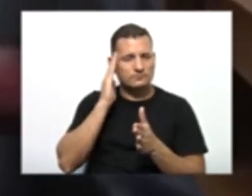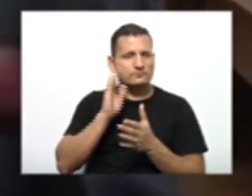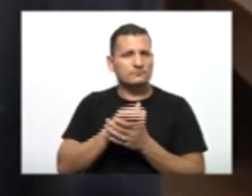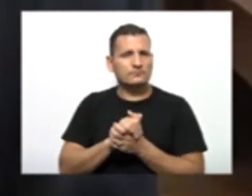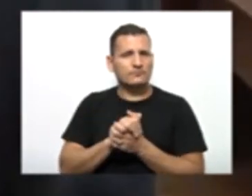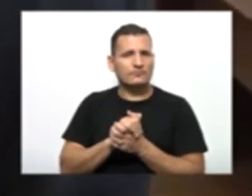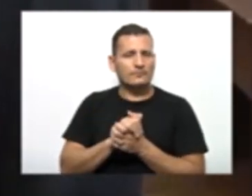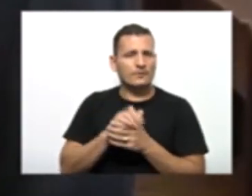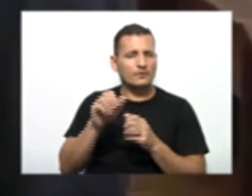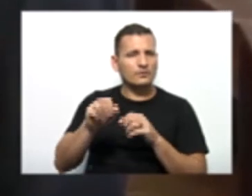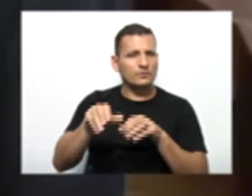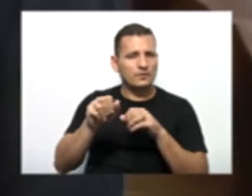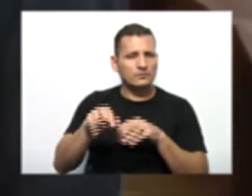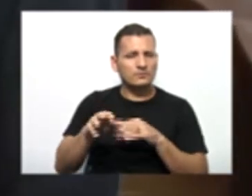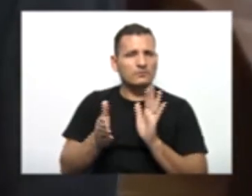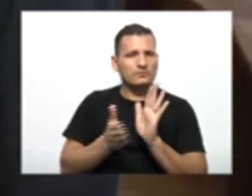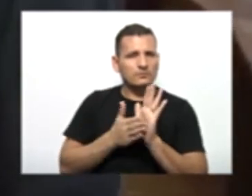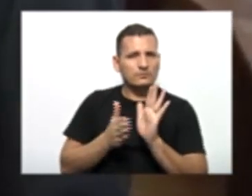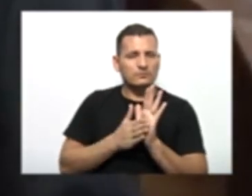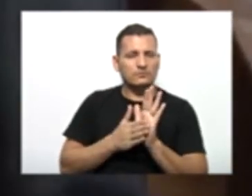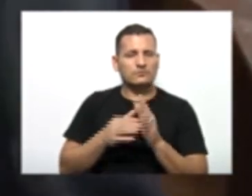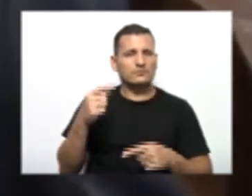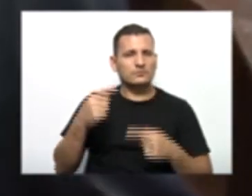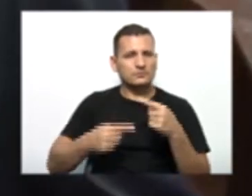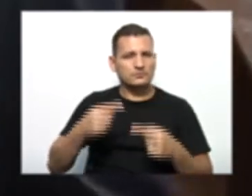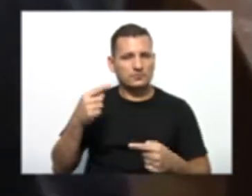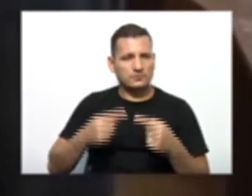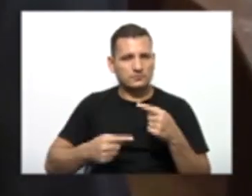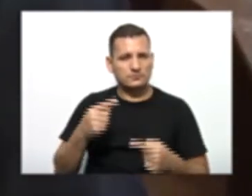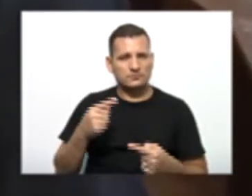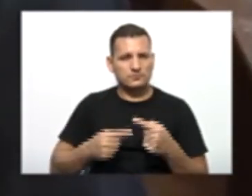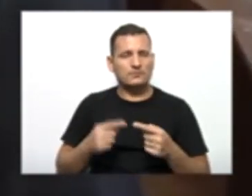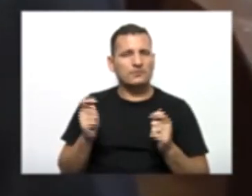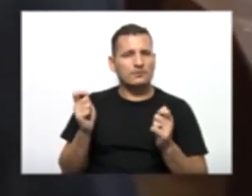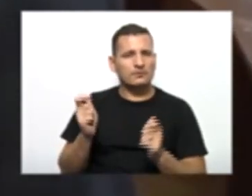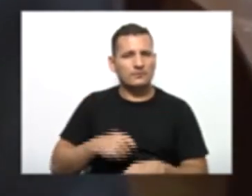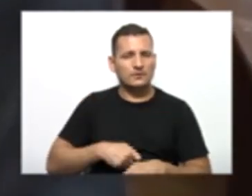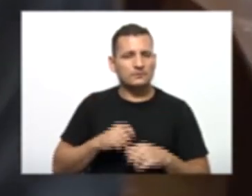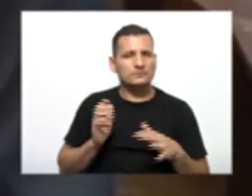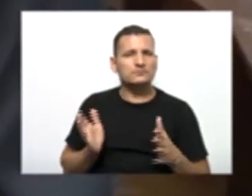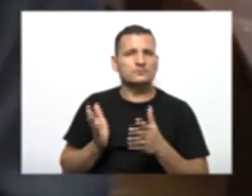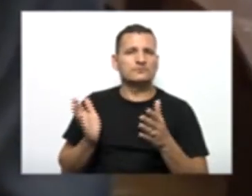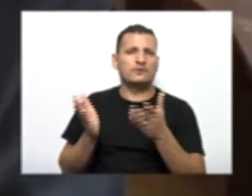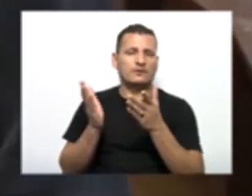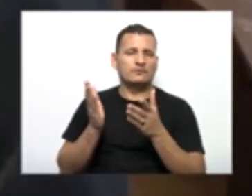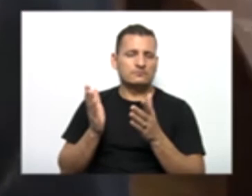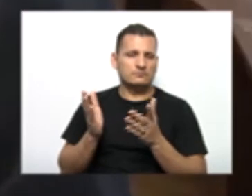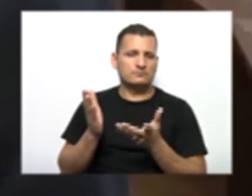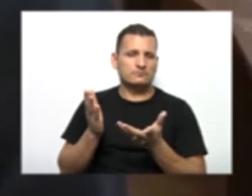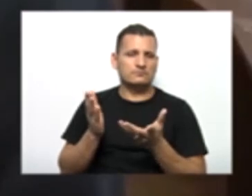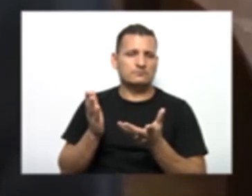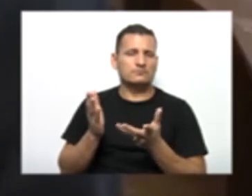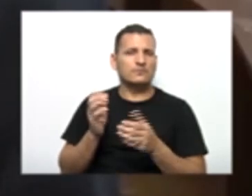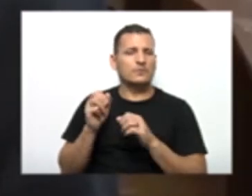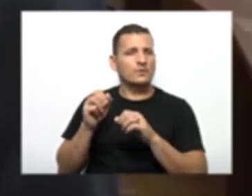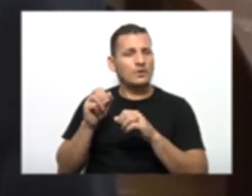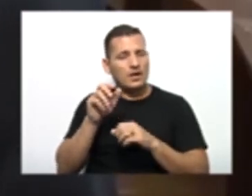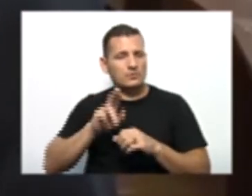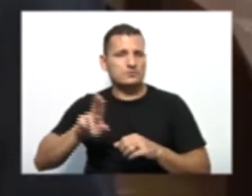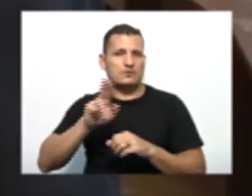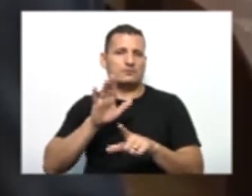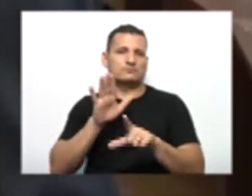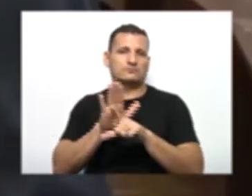a obrigatoriedade da temática História e Cultura Afro-Brasileira e das outras providências. Uma lei muito